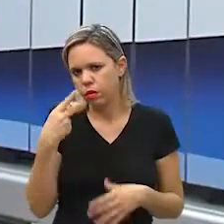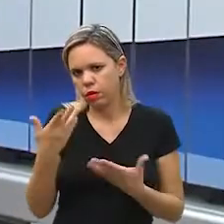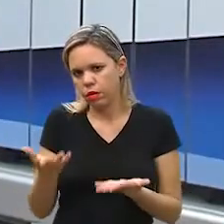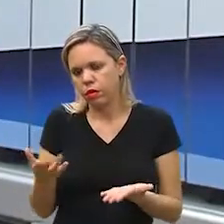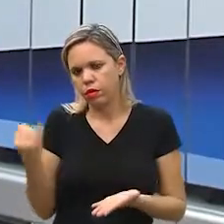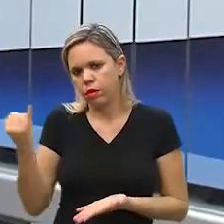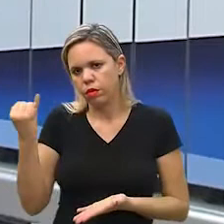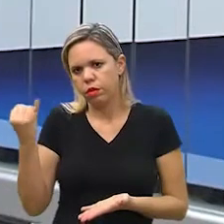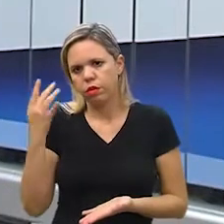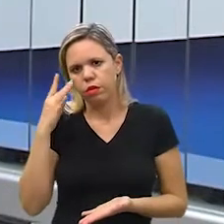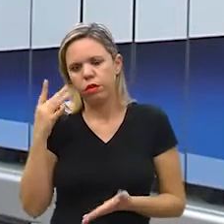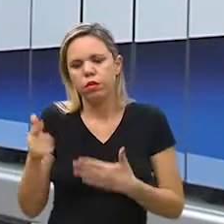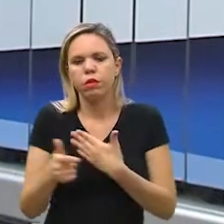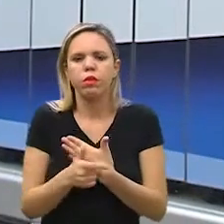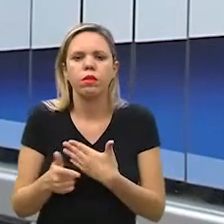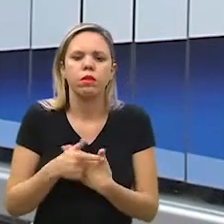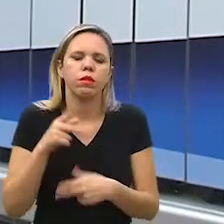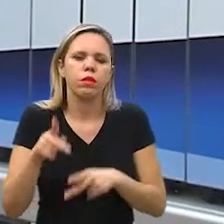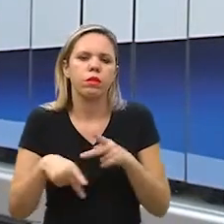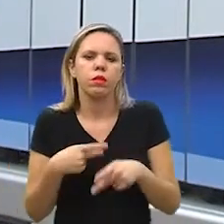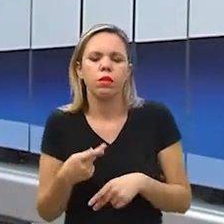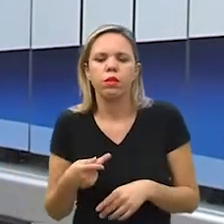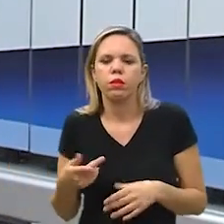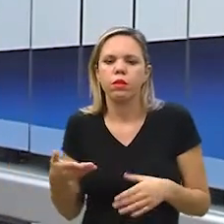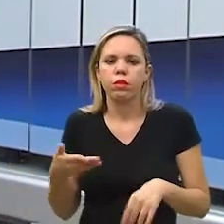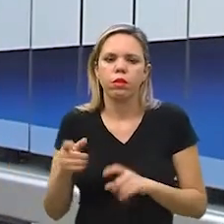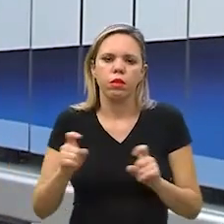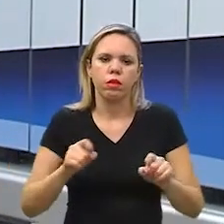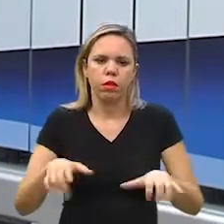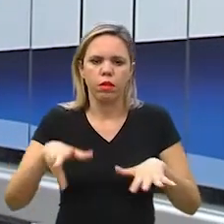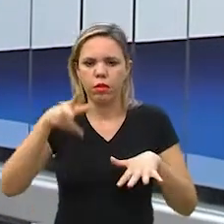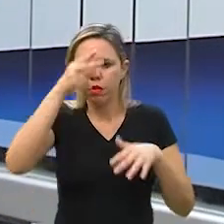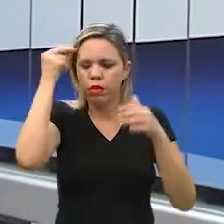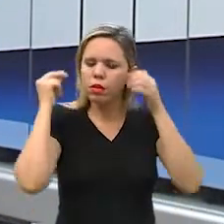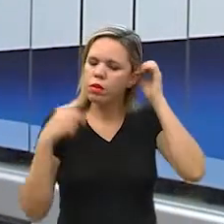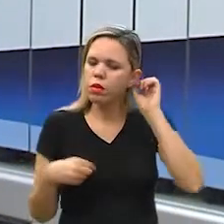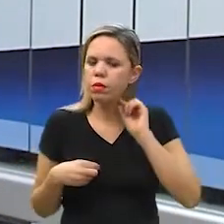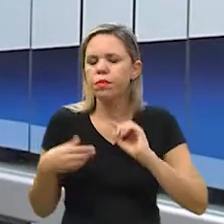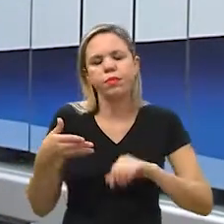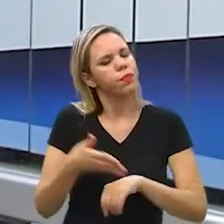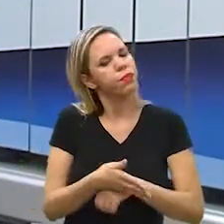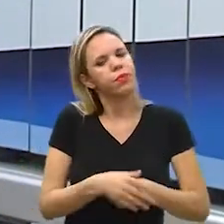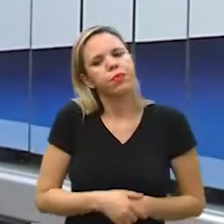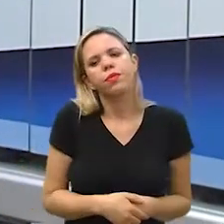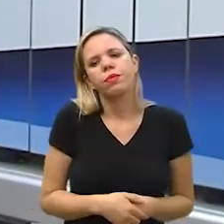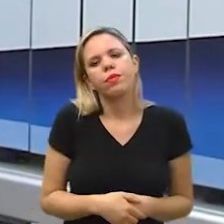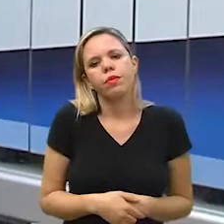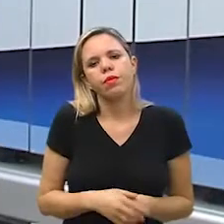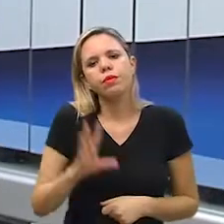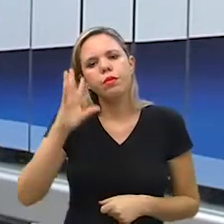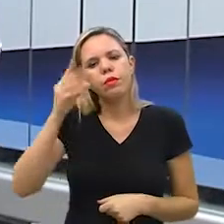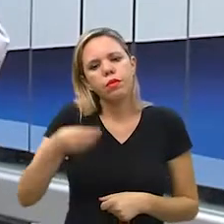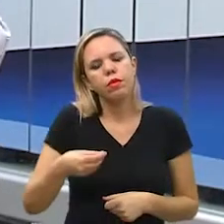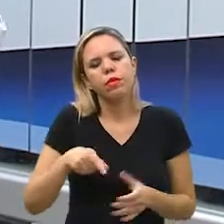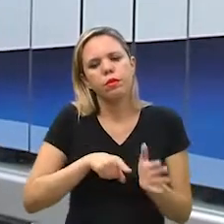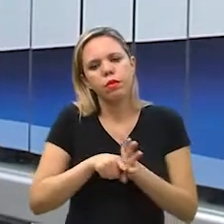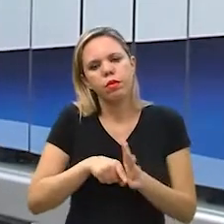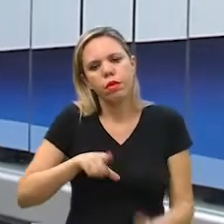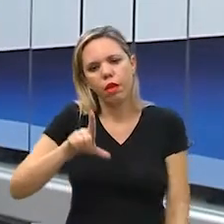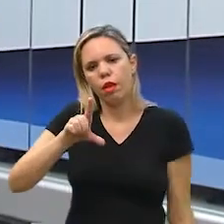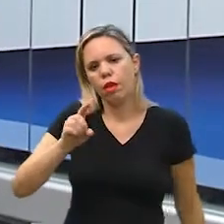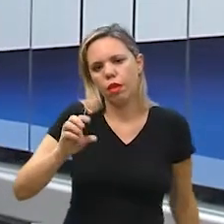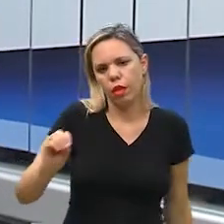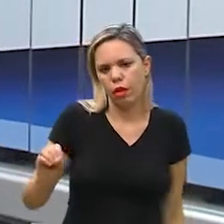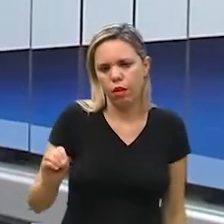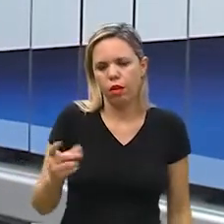a importância do papel da população nesta audiência pública e participando, entendendo uma LDO